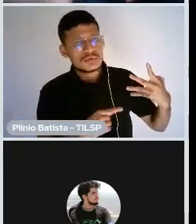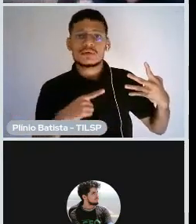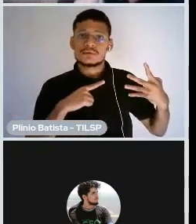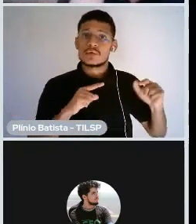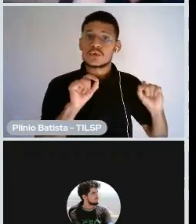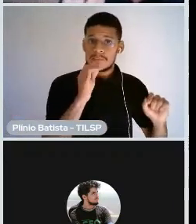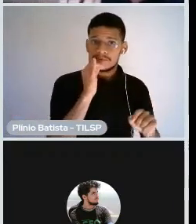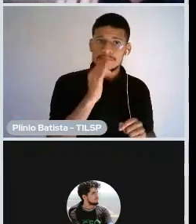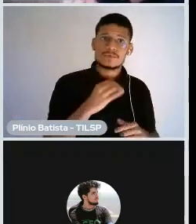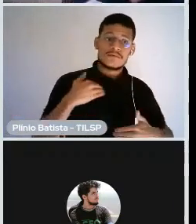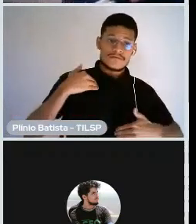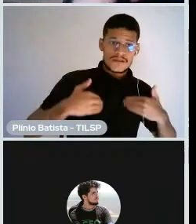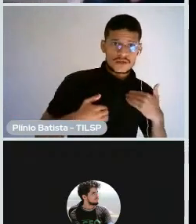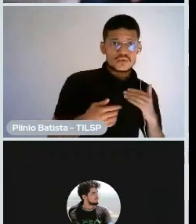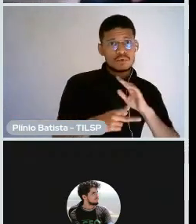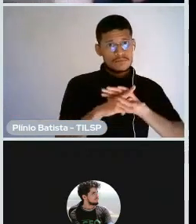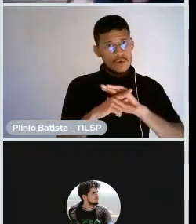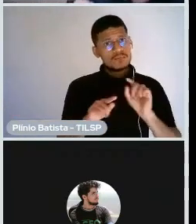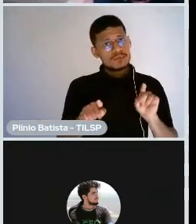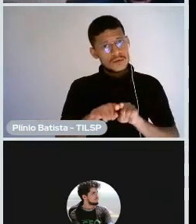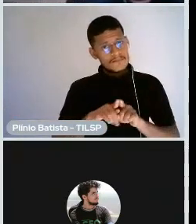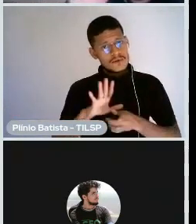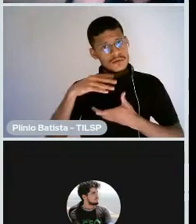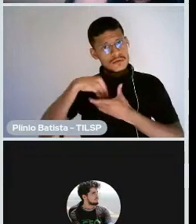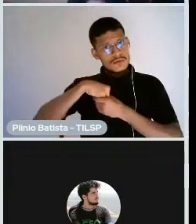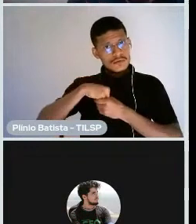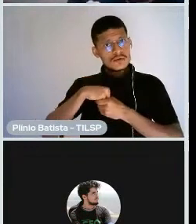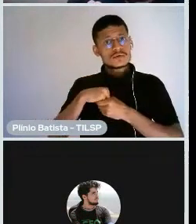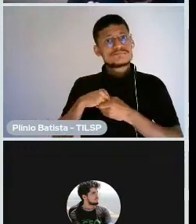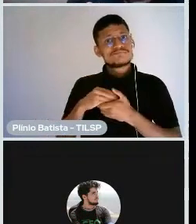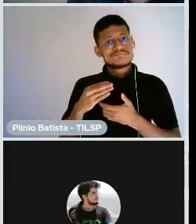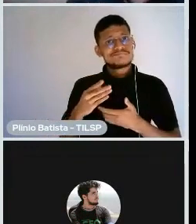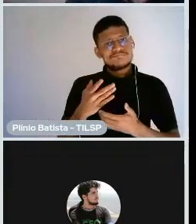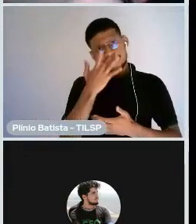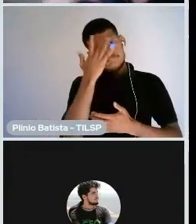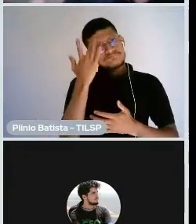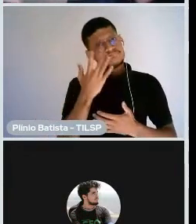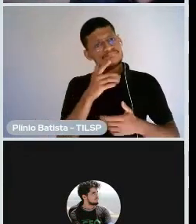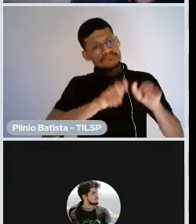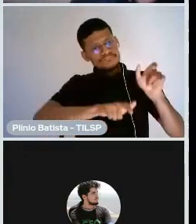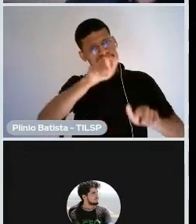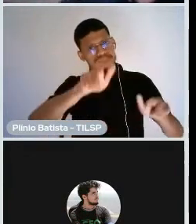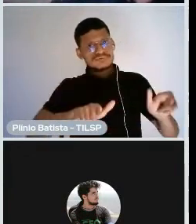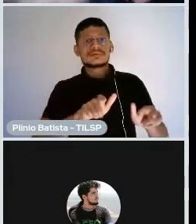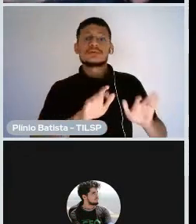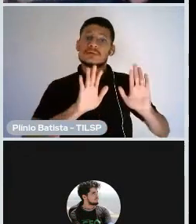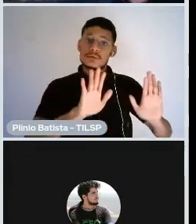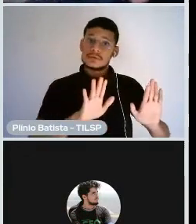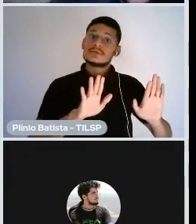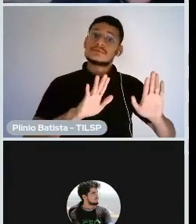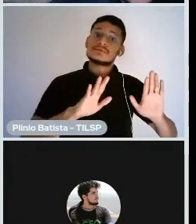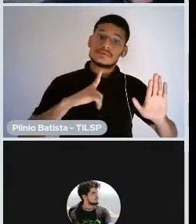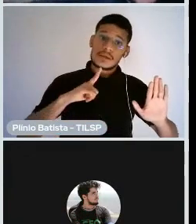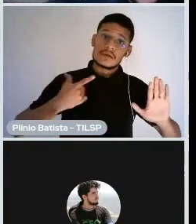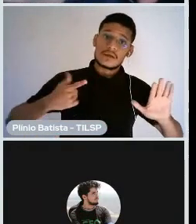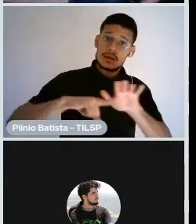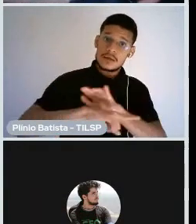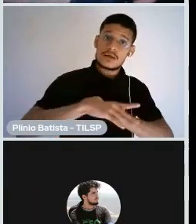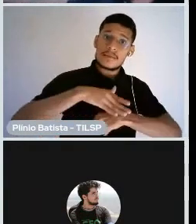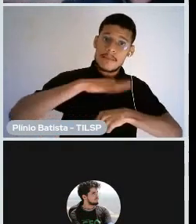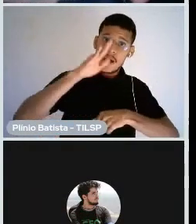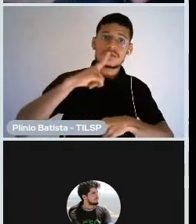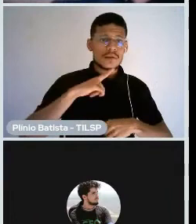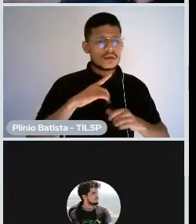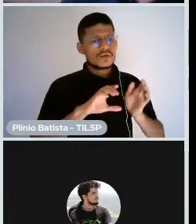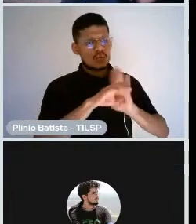um fator físico, morfológico ou fenotípico, como é chamado, Mas ele vai além disso. Ele é um conceito